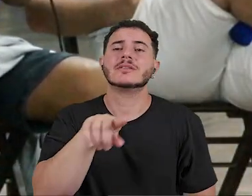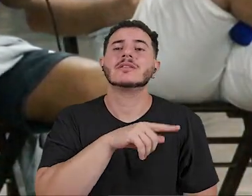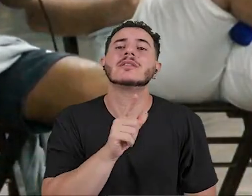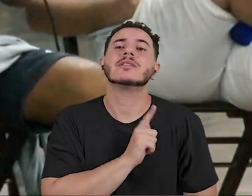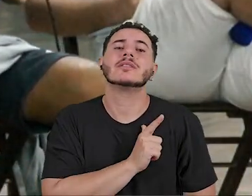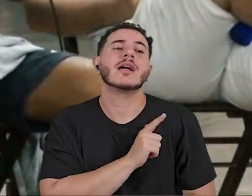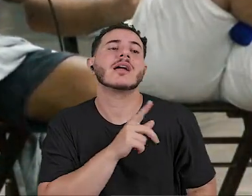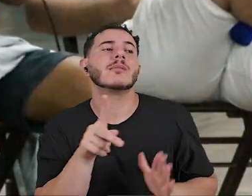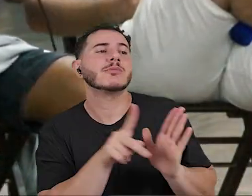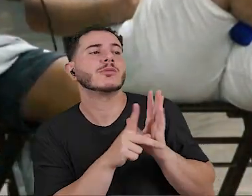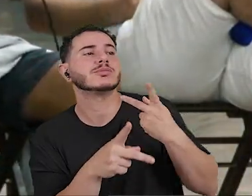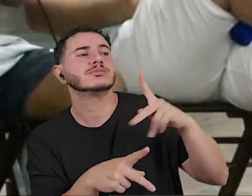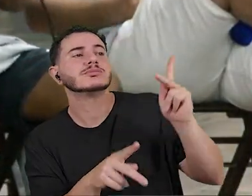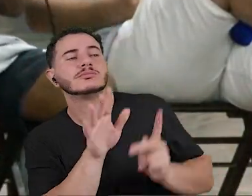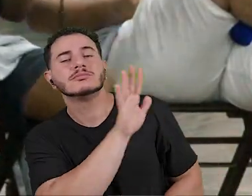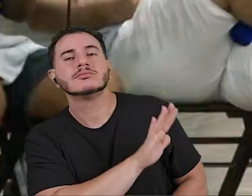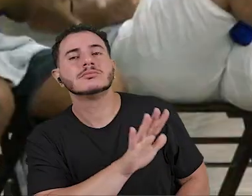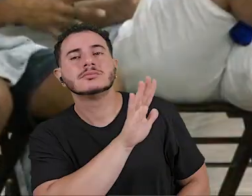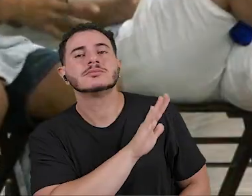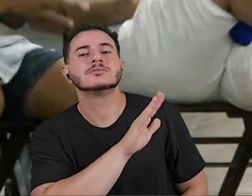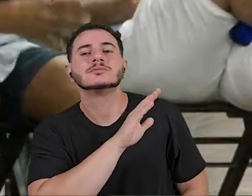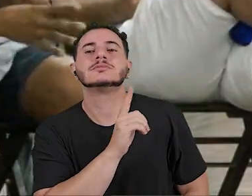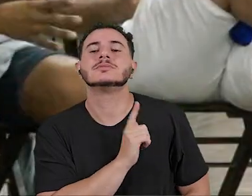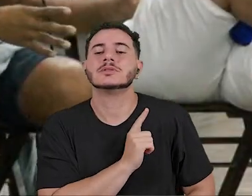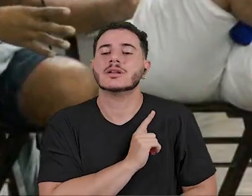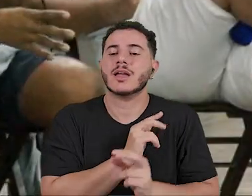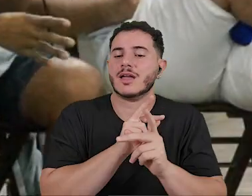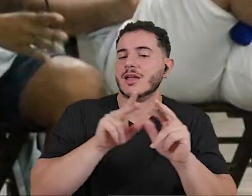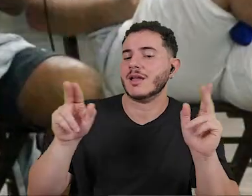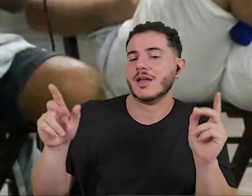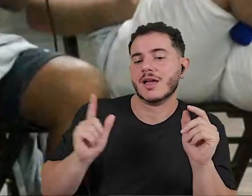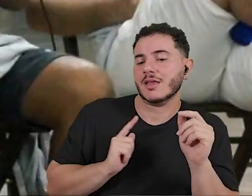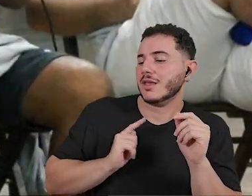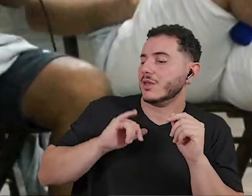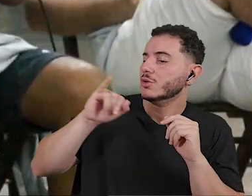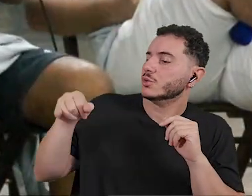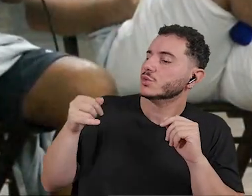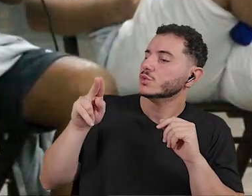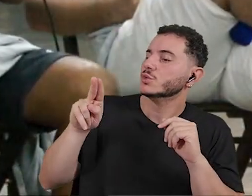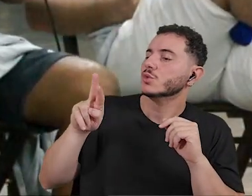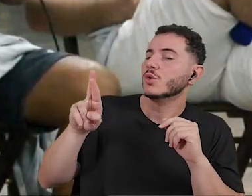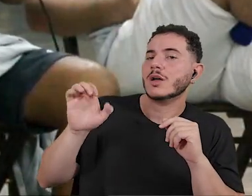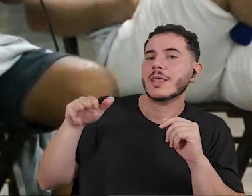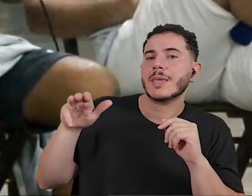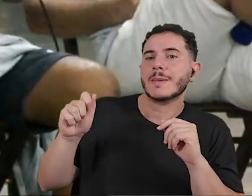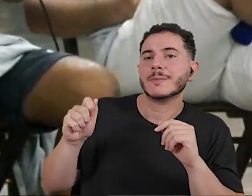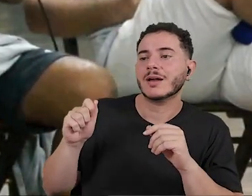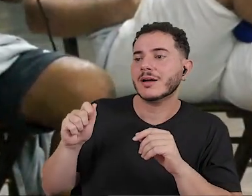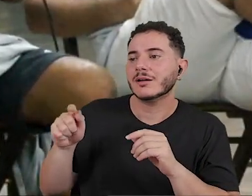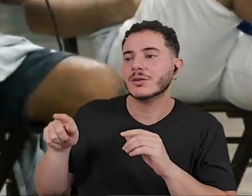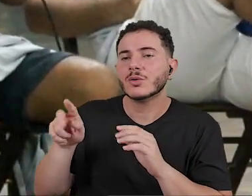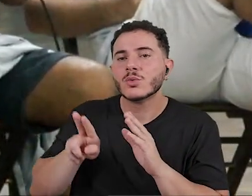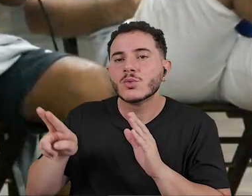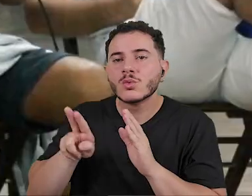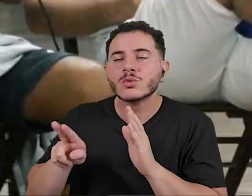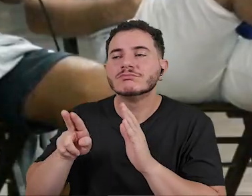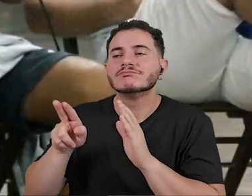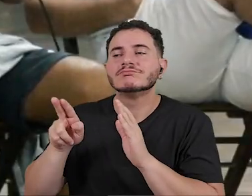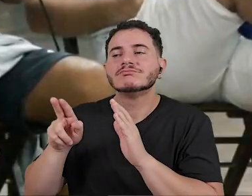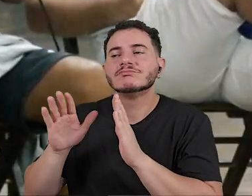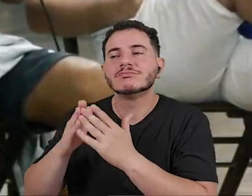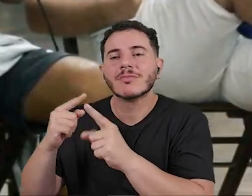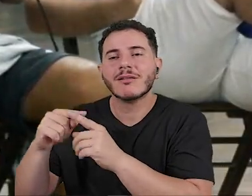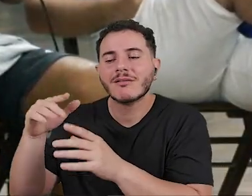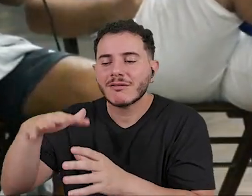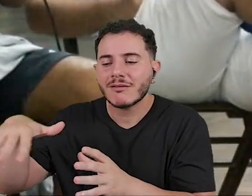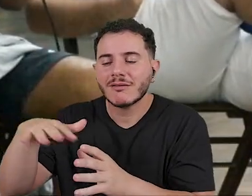filhos cultuam a Jurema, ele não cultua o Jurema dentro do terreiro dele. Só isso que tem diferença, que já vem de tradição. E